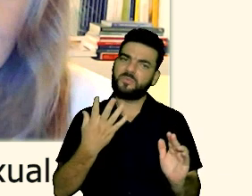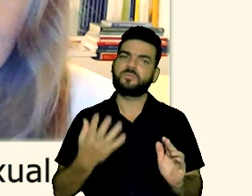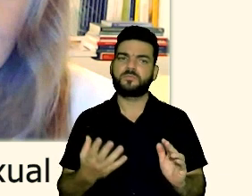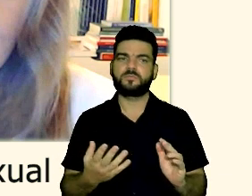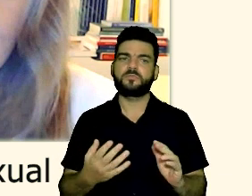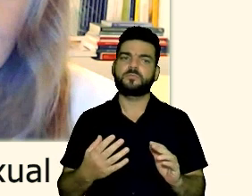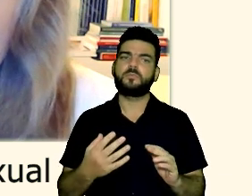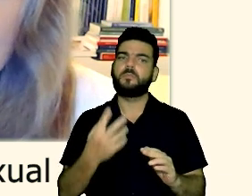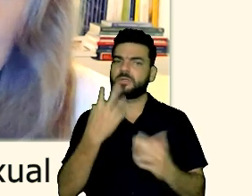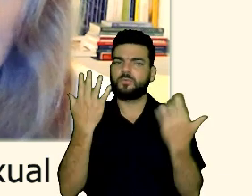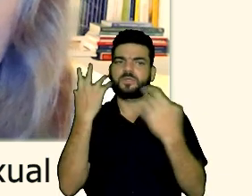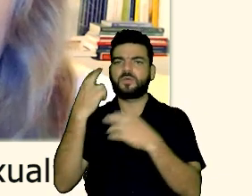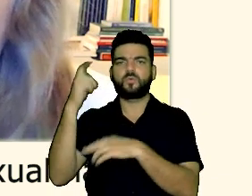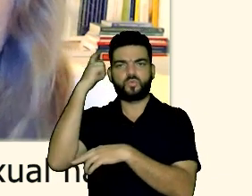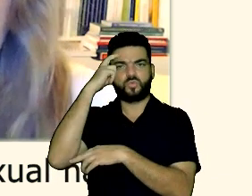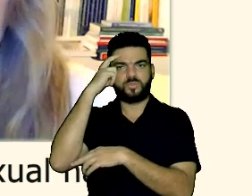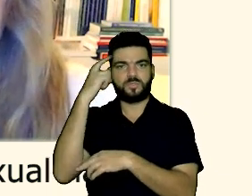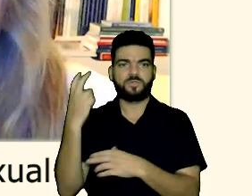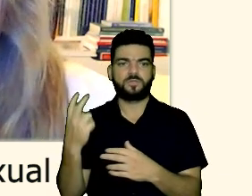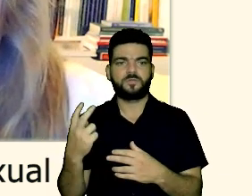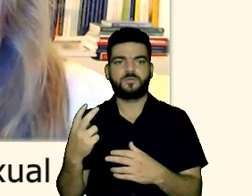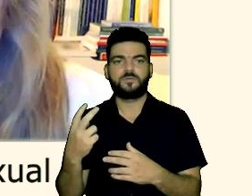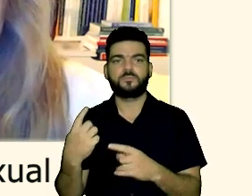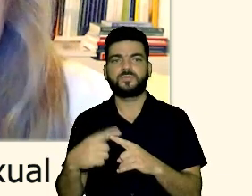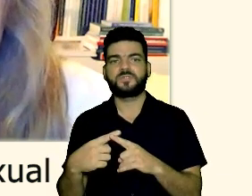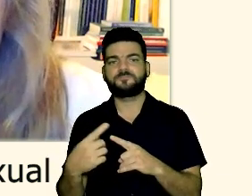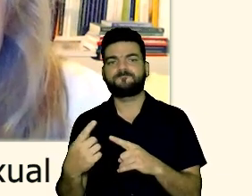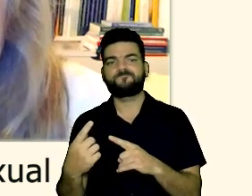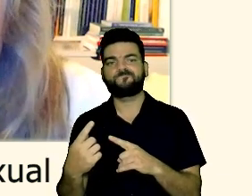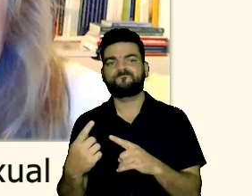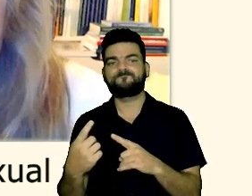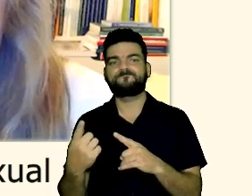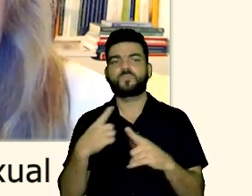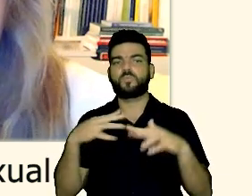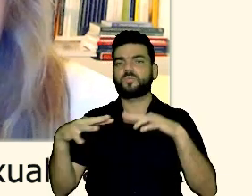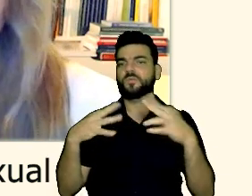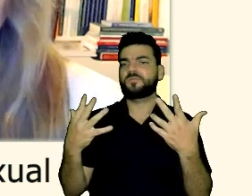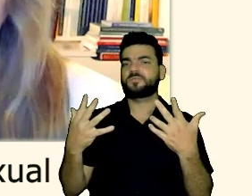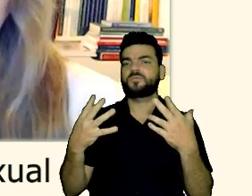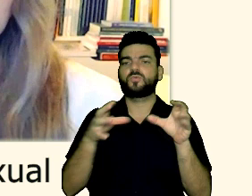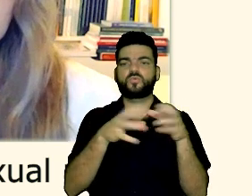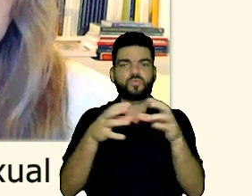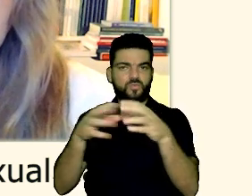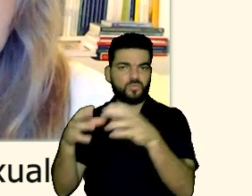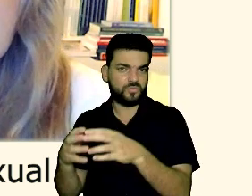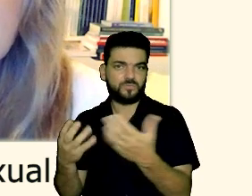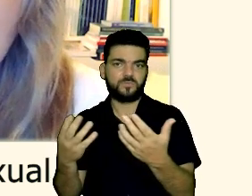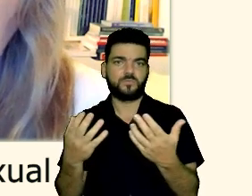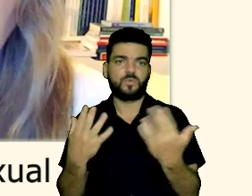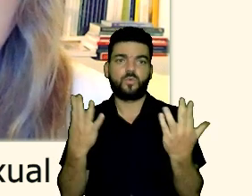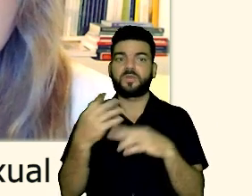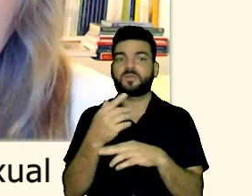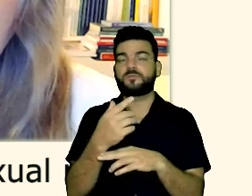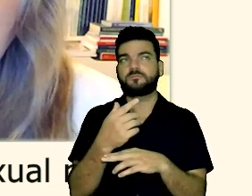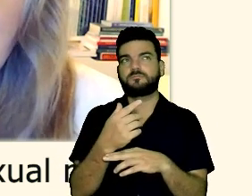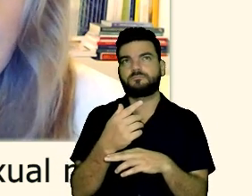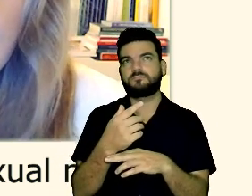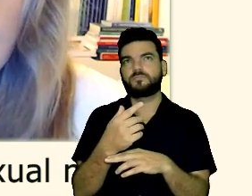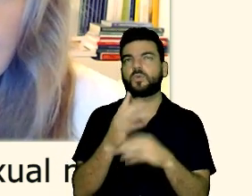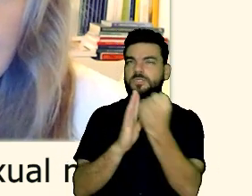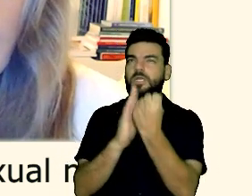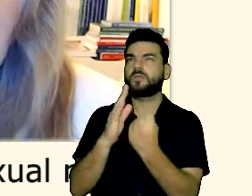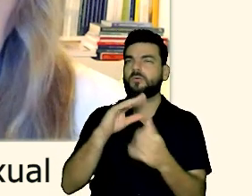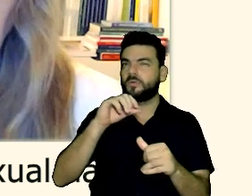esse movimento de organizações do final do século XX para cá, que vem mudando por um parâmetro e um muito mais orgânico